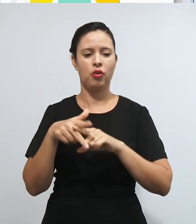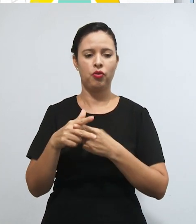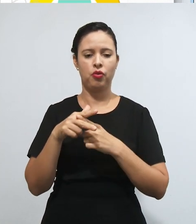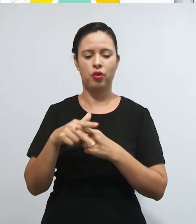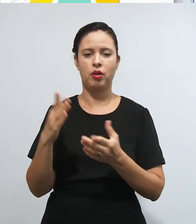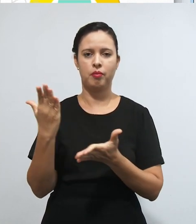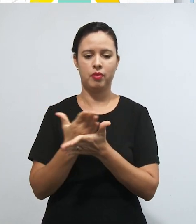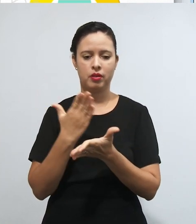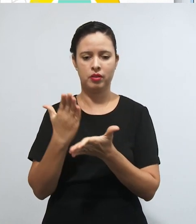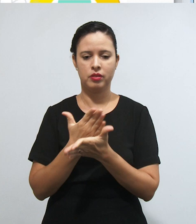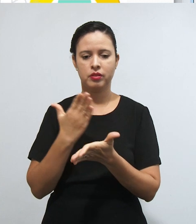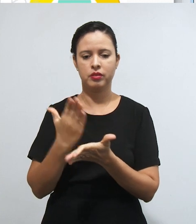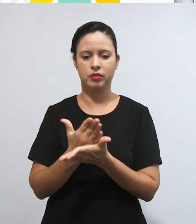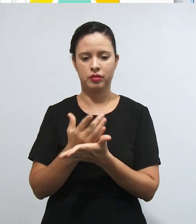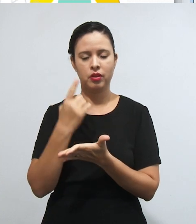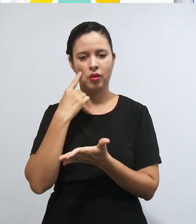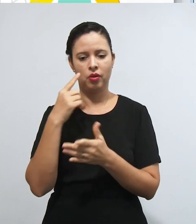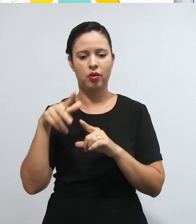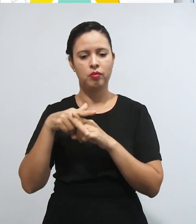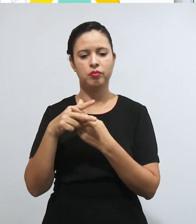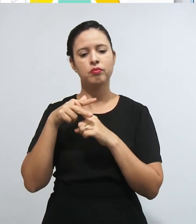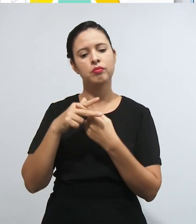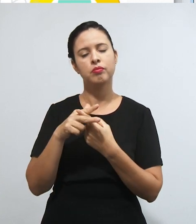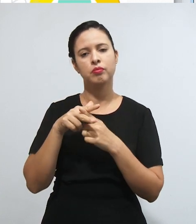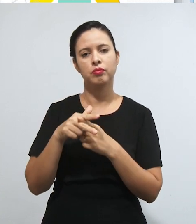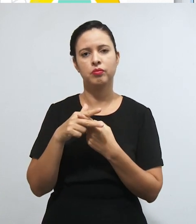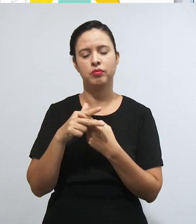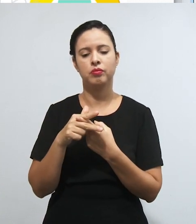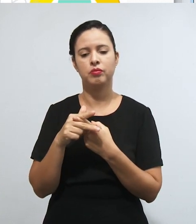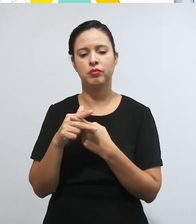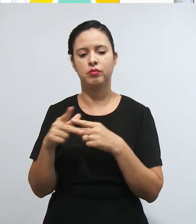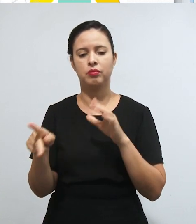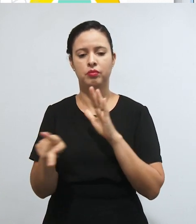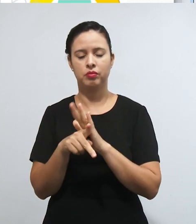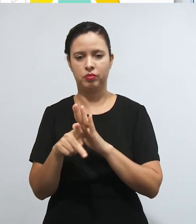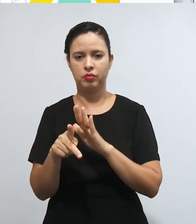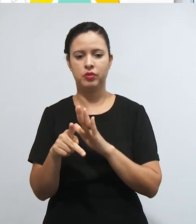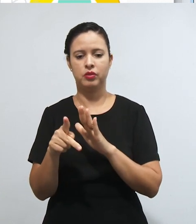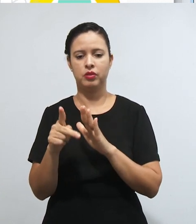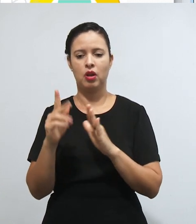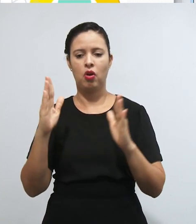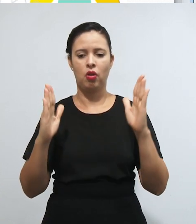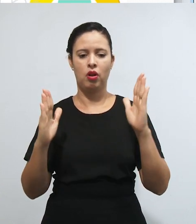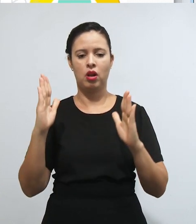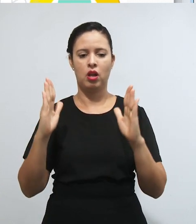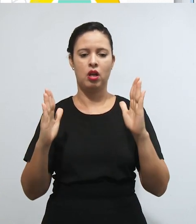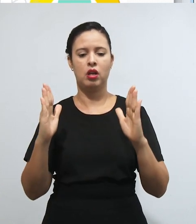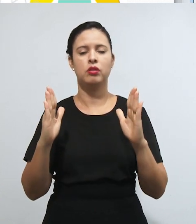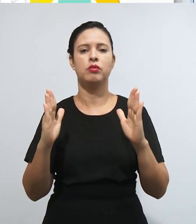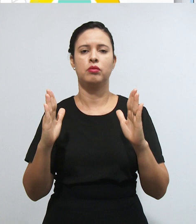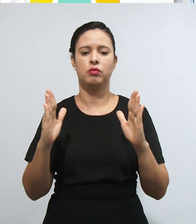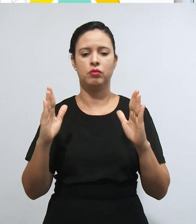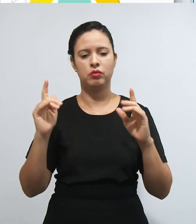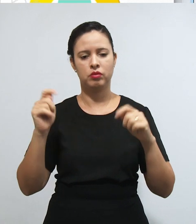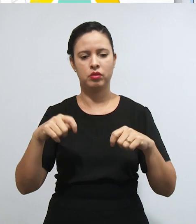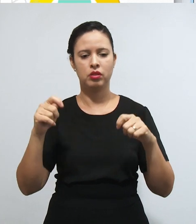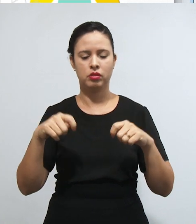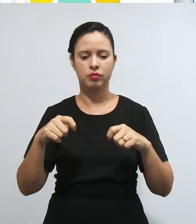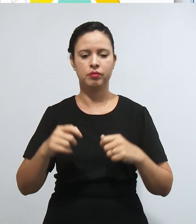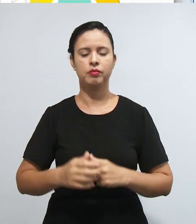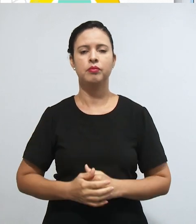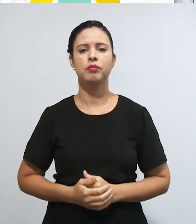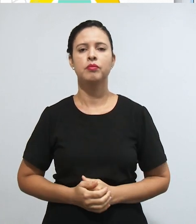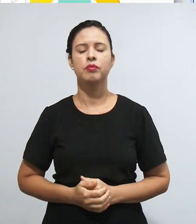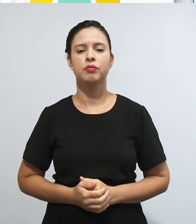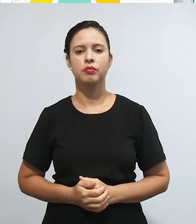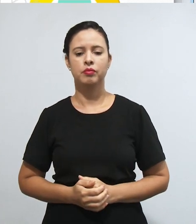página e aí você personaliza, né? A dimensão dela aqui, né? A largura, a altura, né?